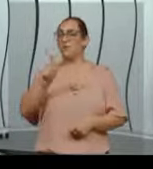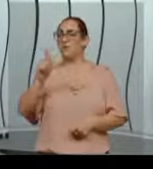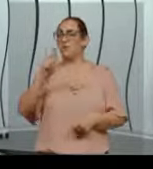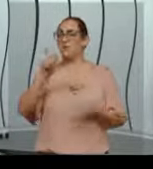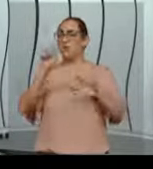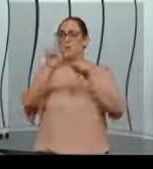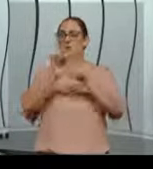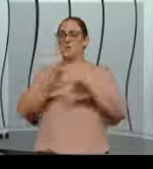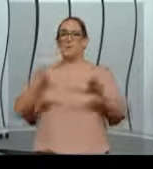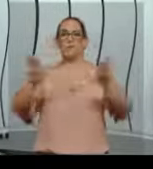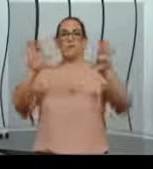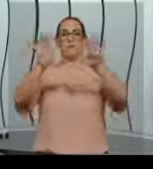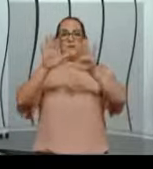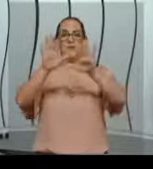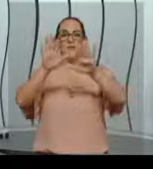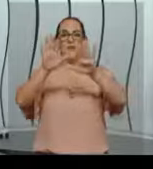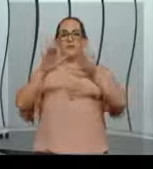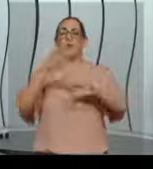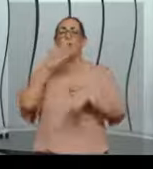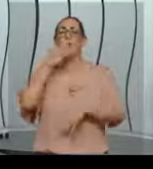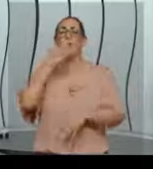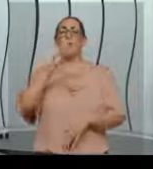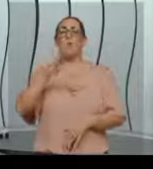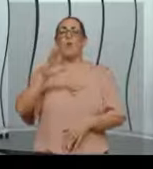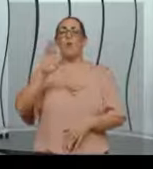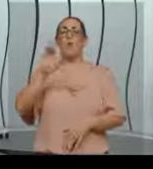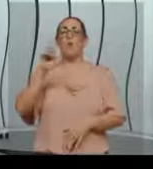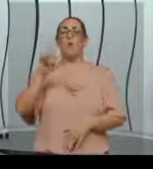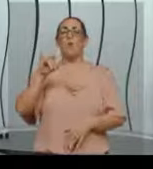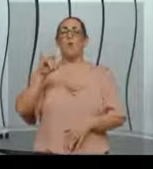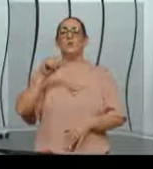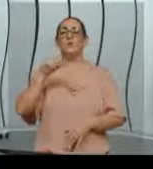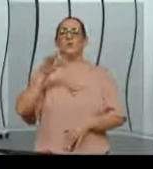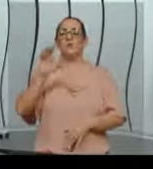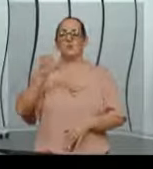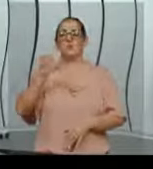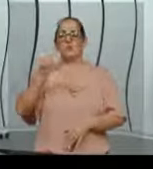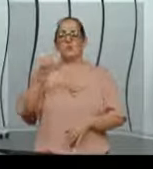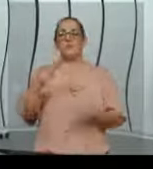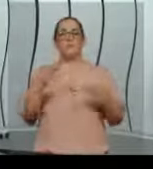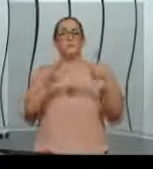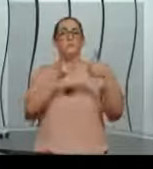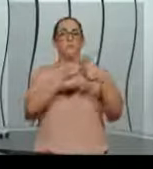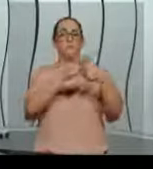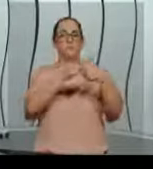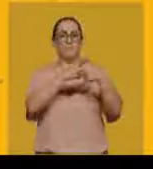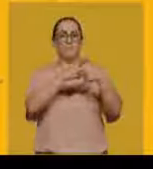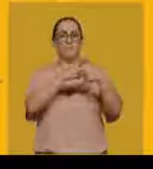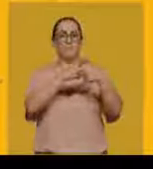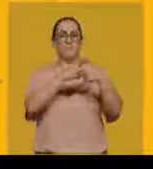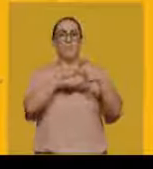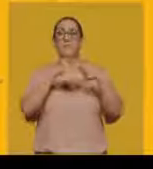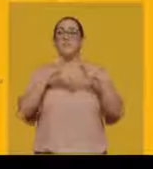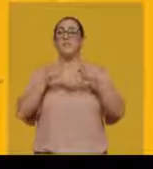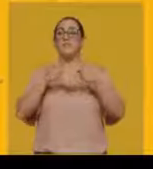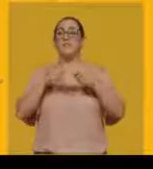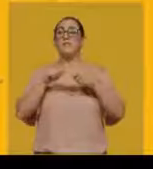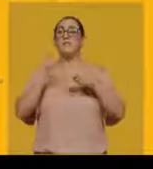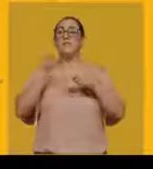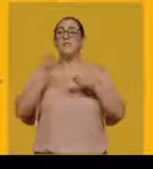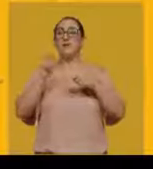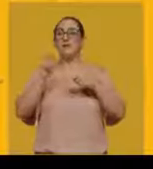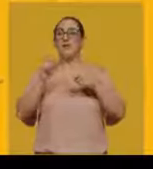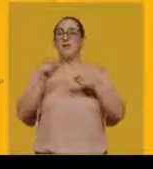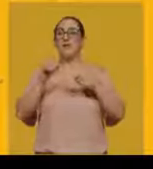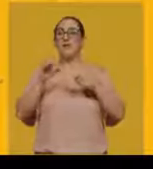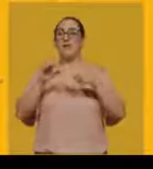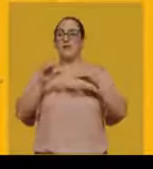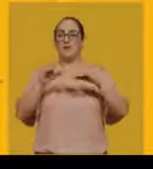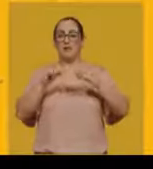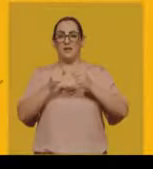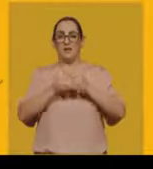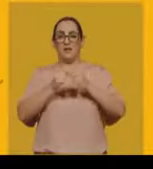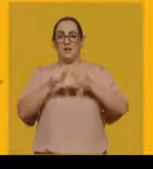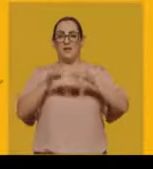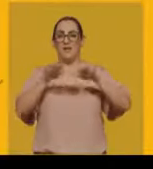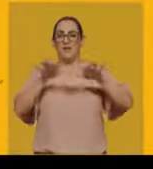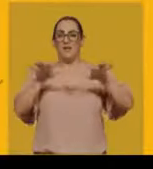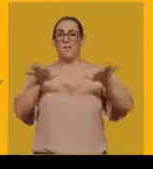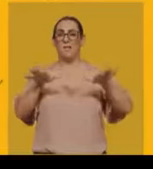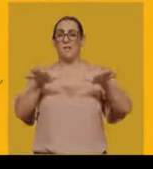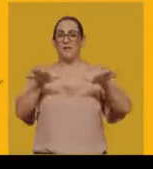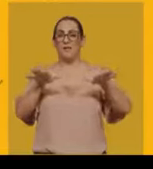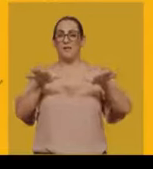geométricos. Quais são essas condições? Primeiro, a cadeia precisa ser aberta. E nessa cadeia aberta, precisa